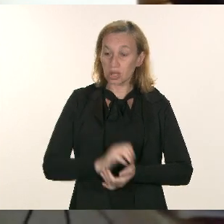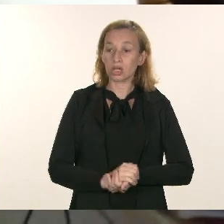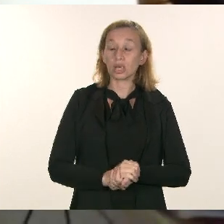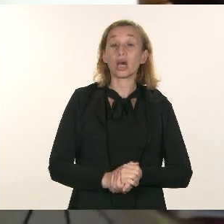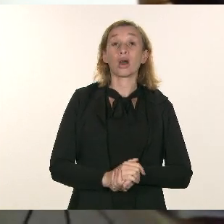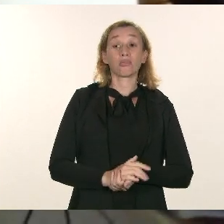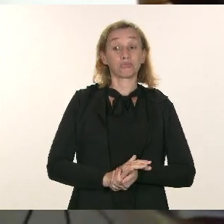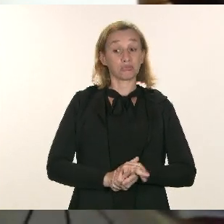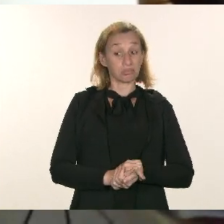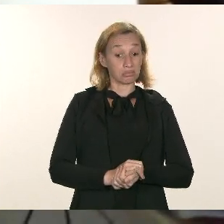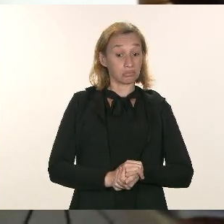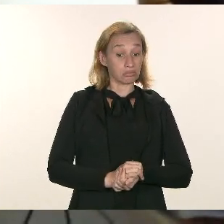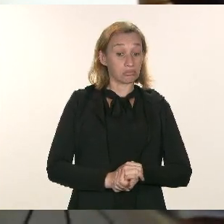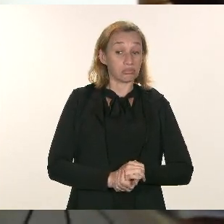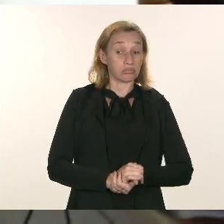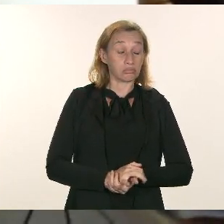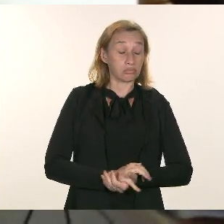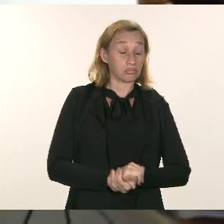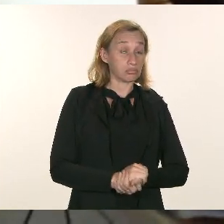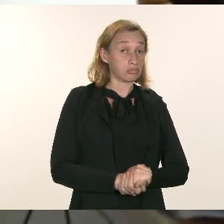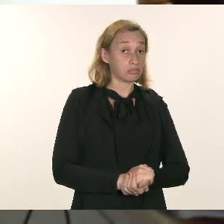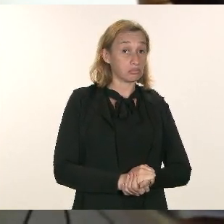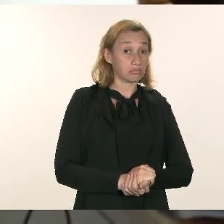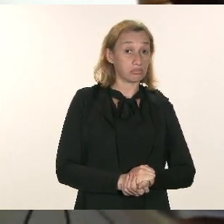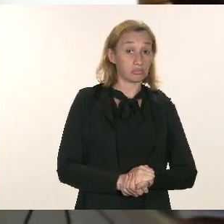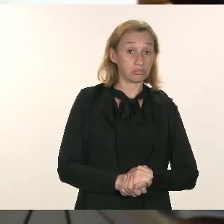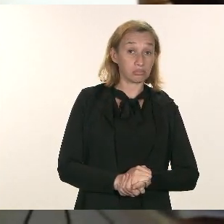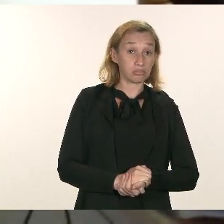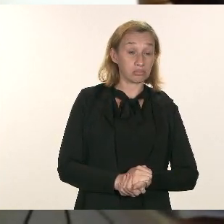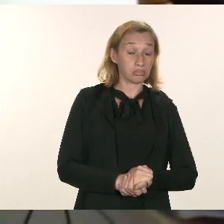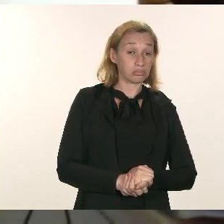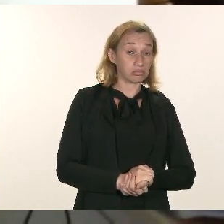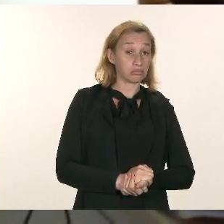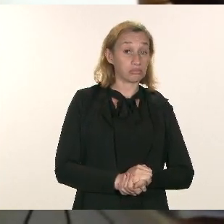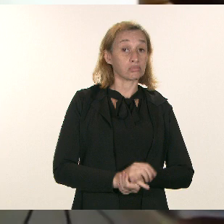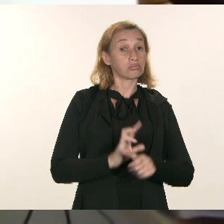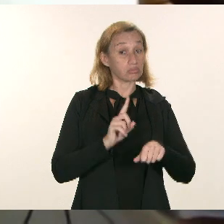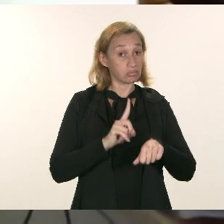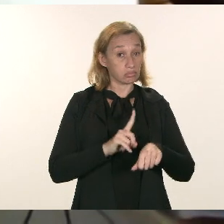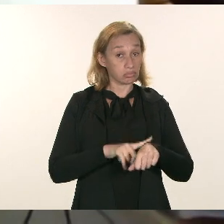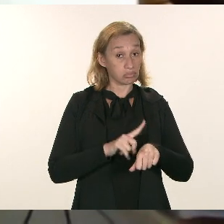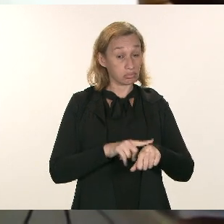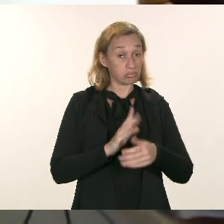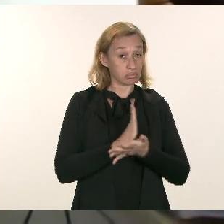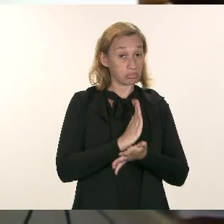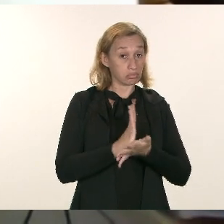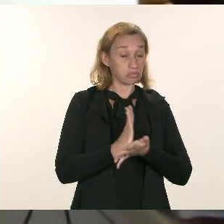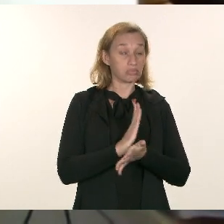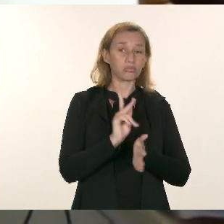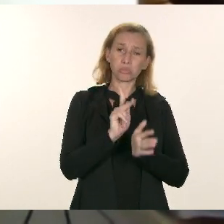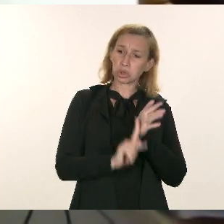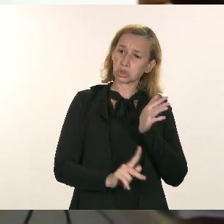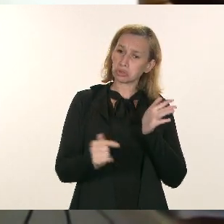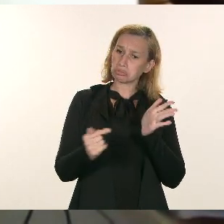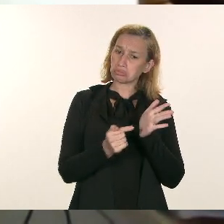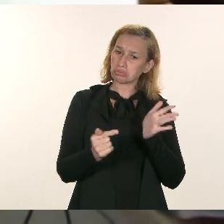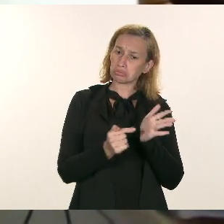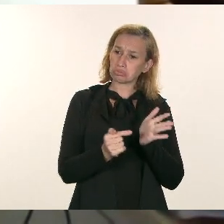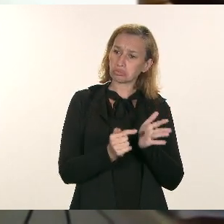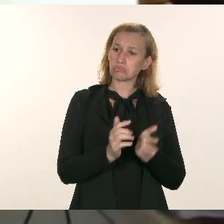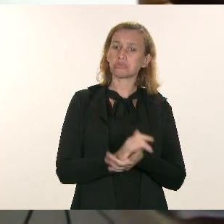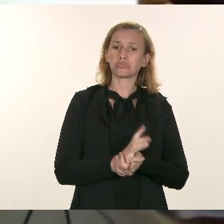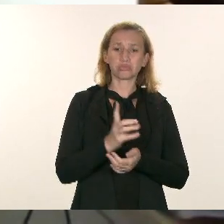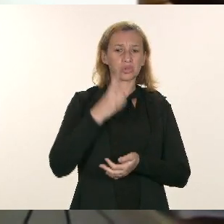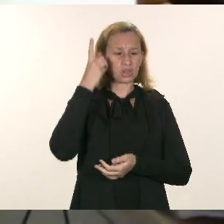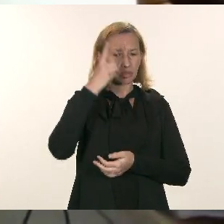Eu considerava, senhor presidente, até algum tempo atrás, um projeto como esse, o deputado Luiz Martins está